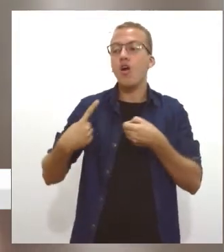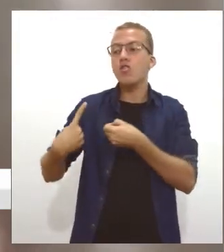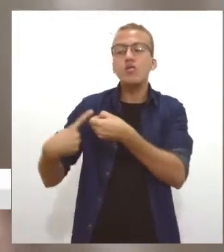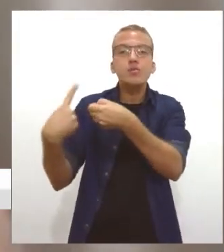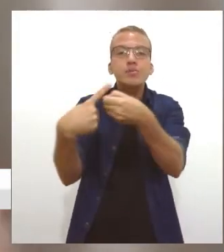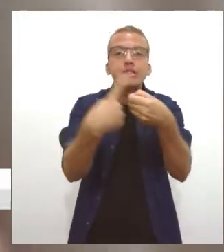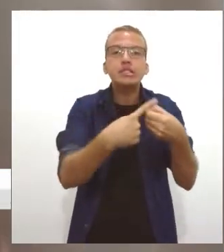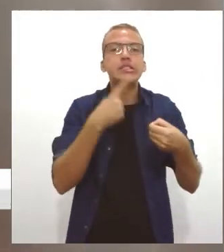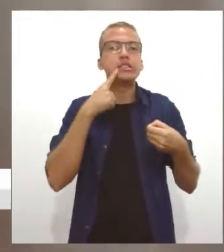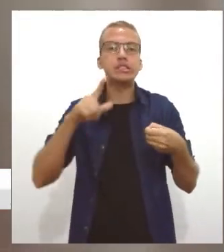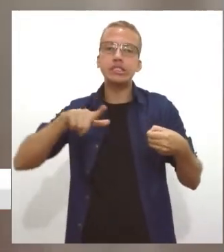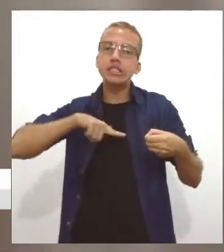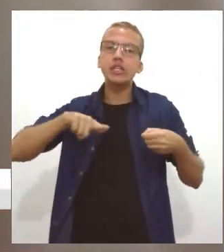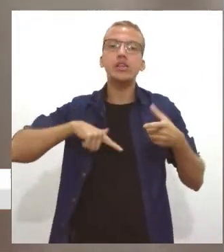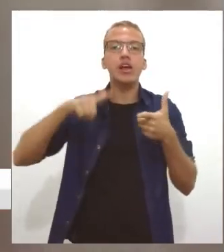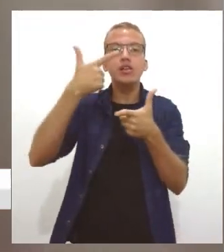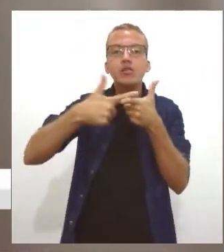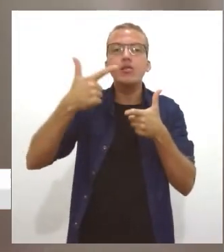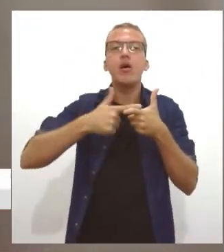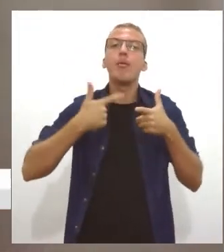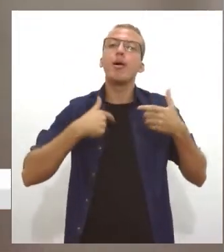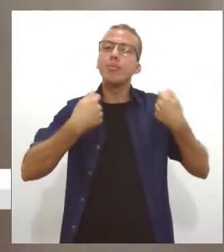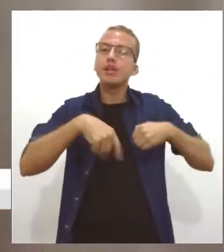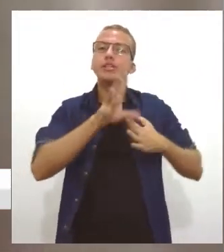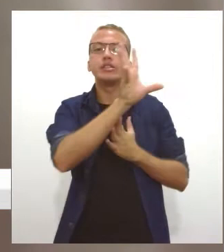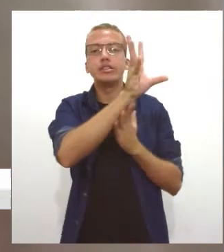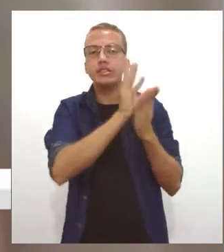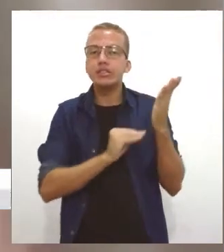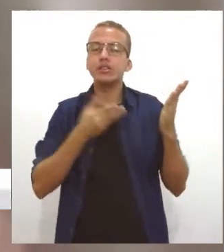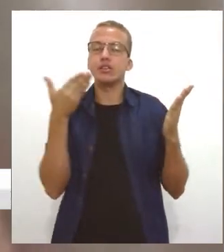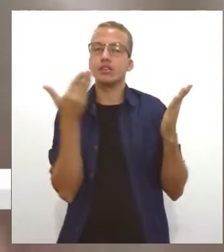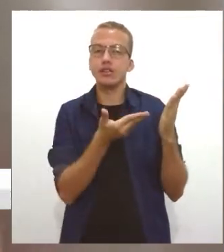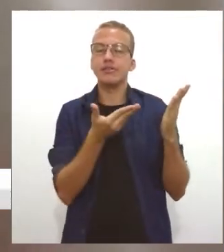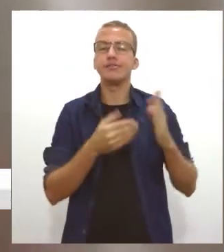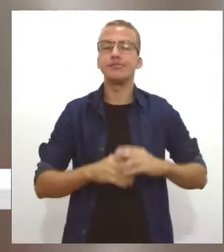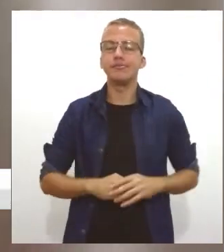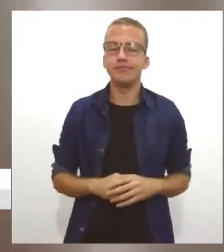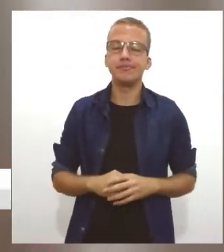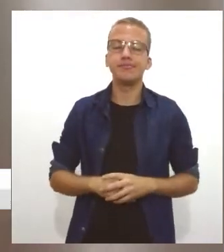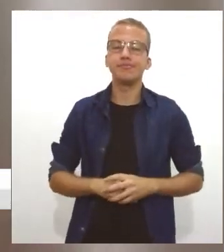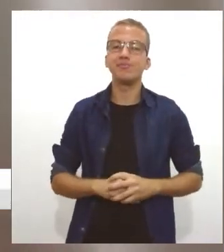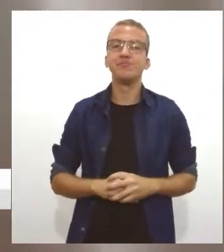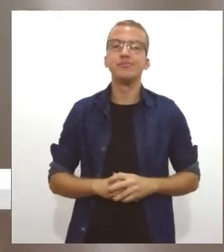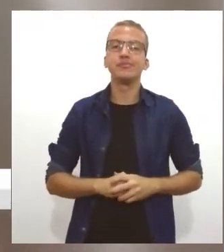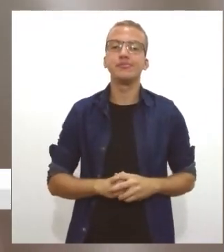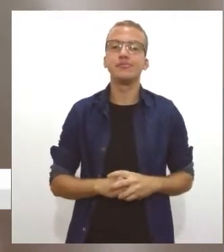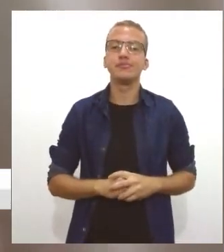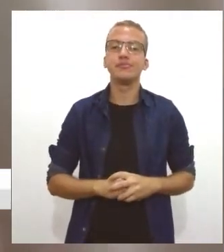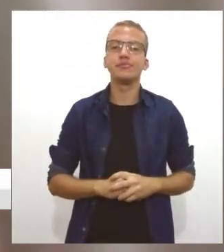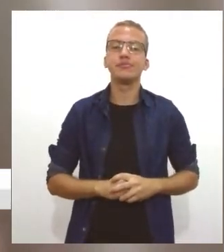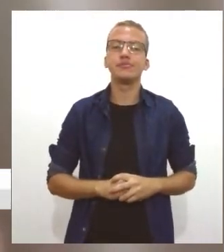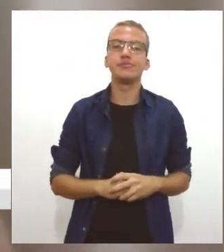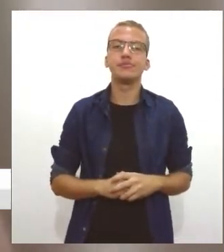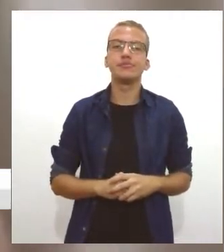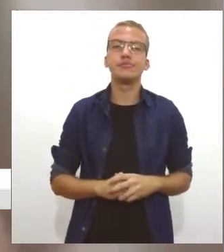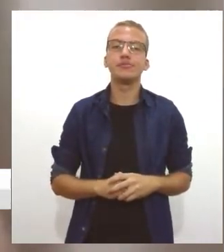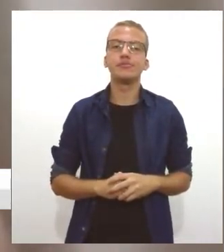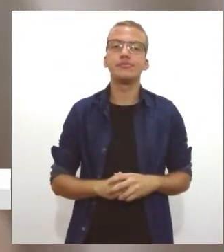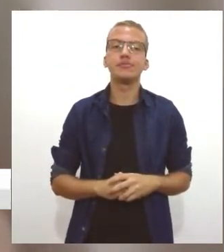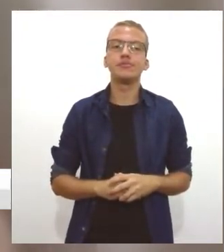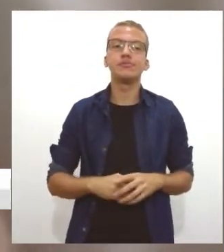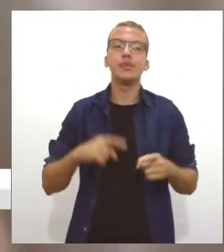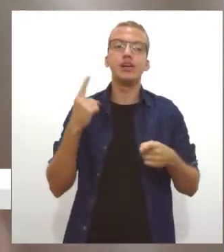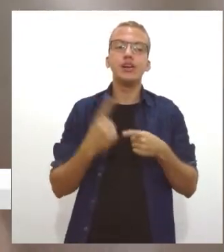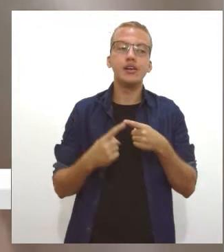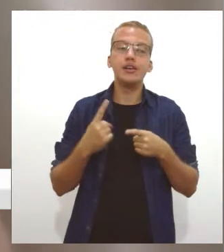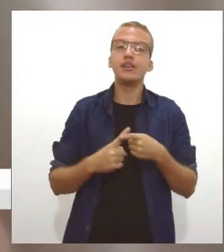com essa questão imediata do atendimento ali à mulher vítima, que eles possam reaplicar essa ideia. Porque, muitas vezes, essa